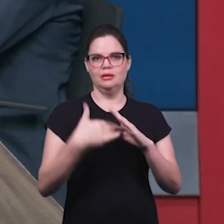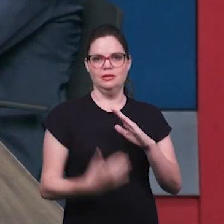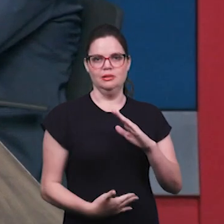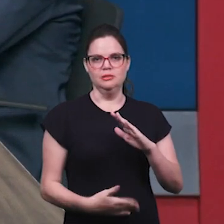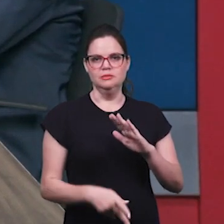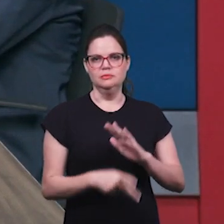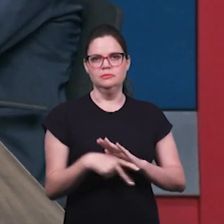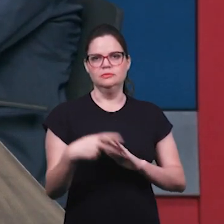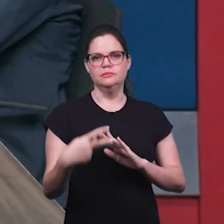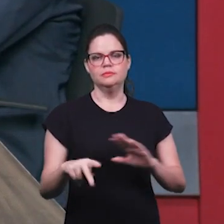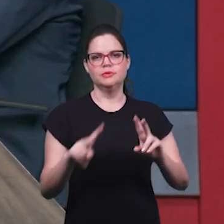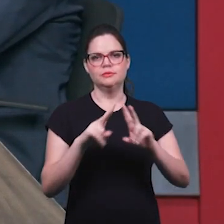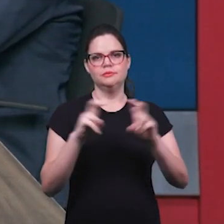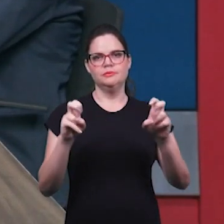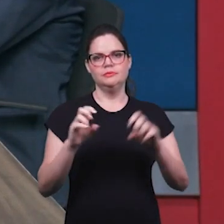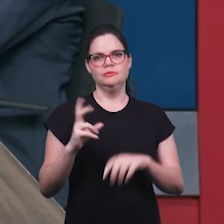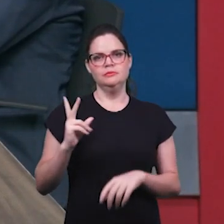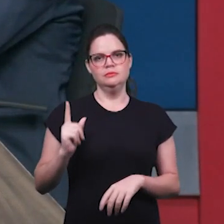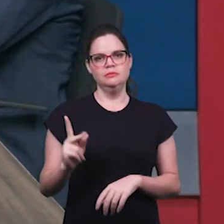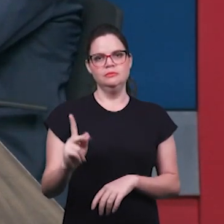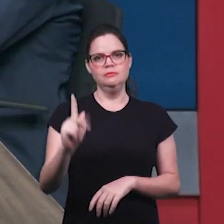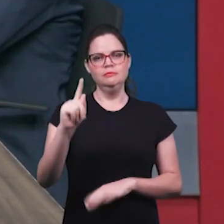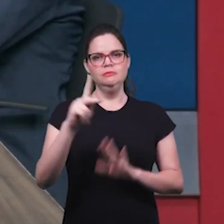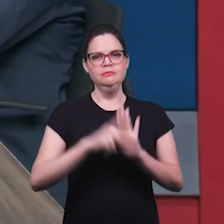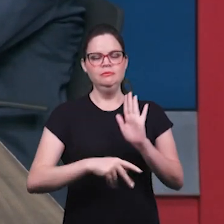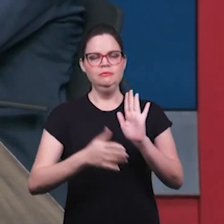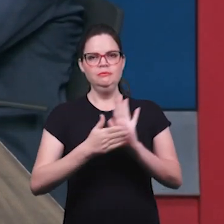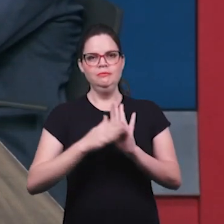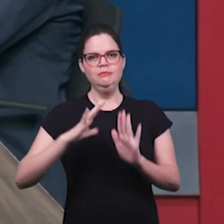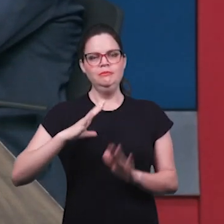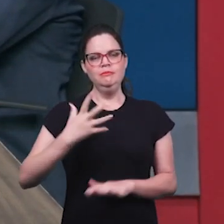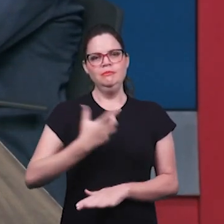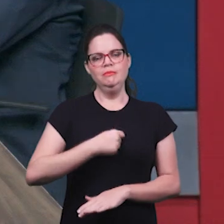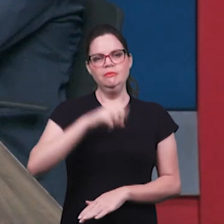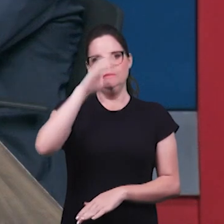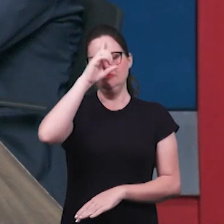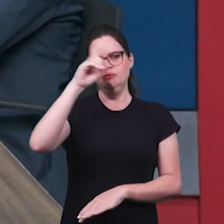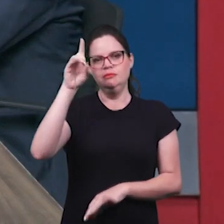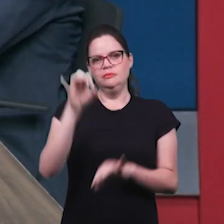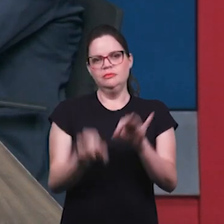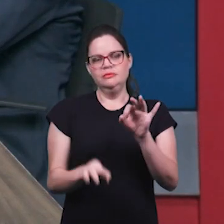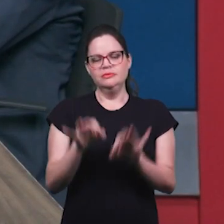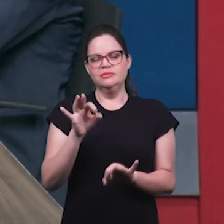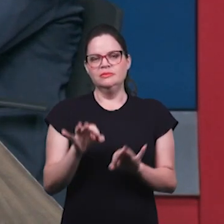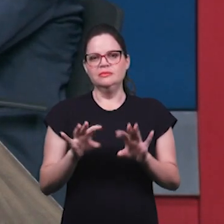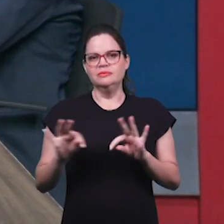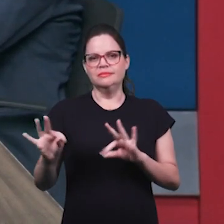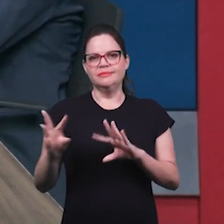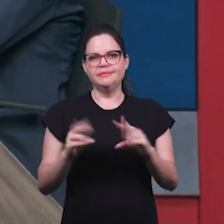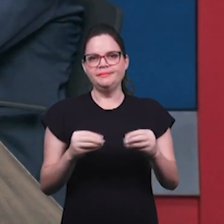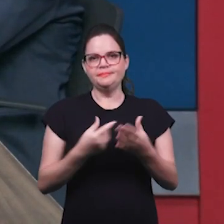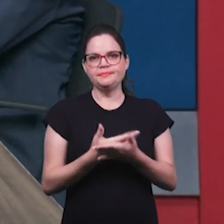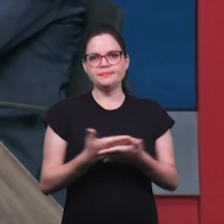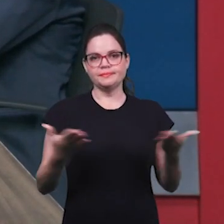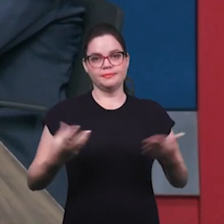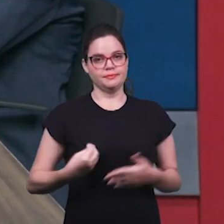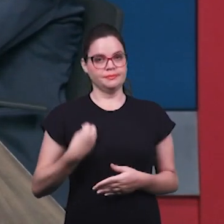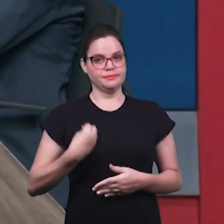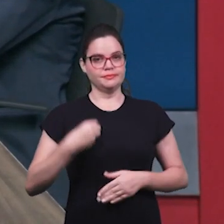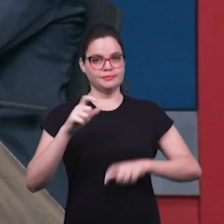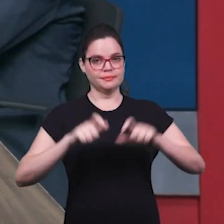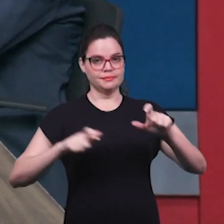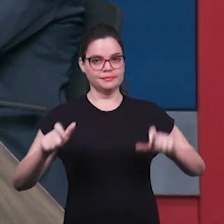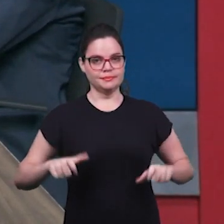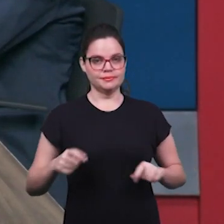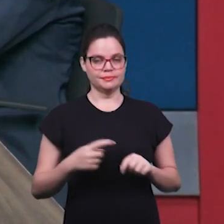que se relacionam à eternidade, a salvação, a justiça de Deus para com a vida do homem. E um outro